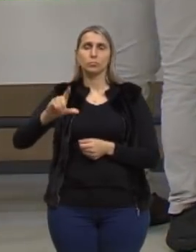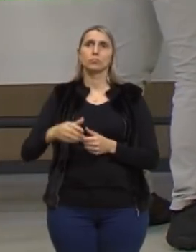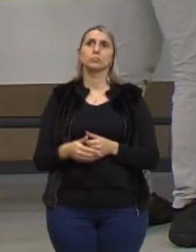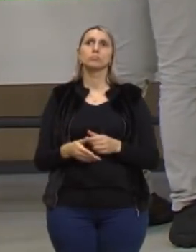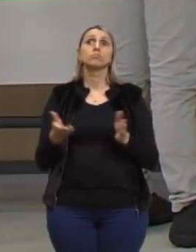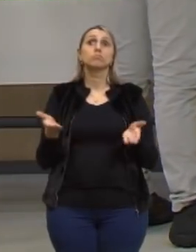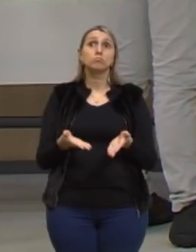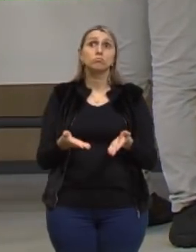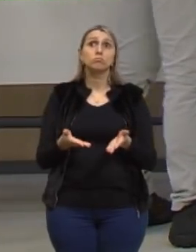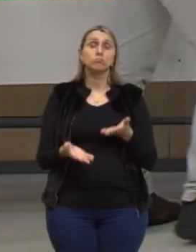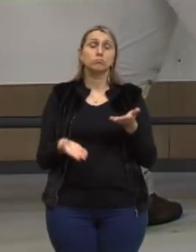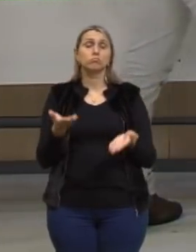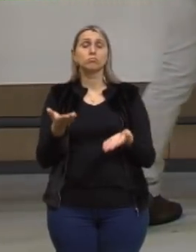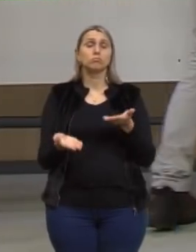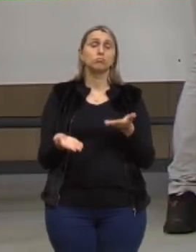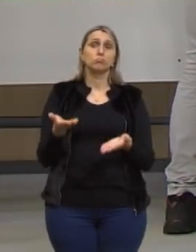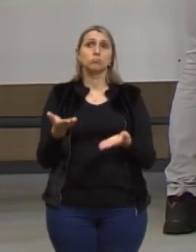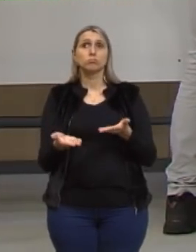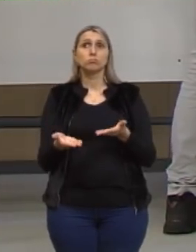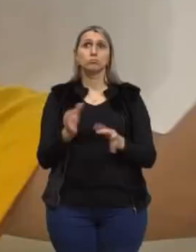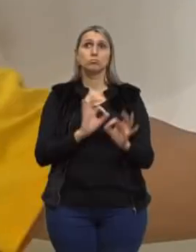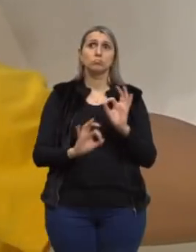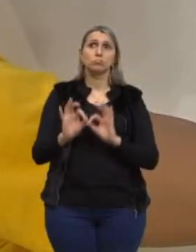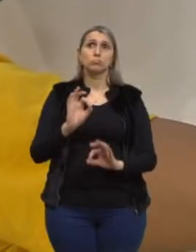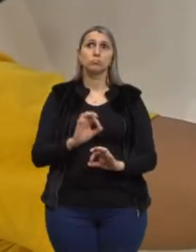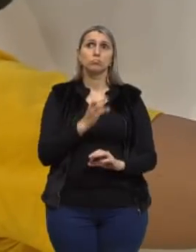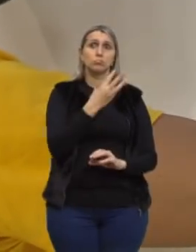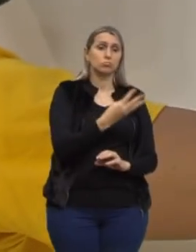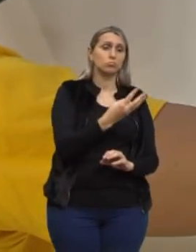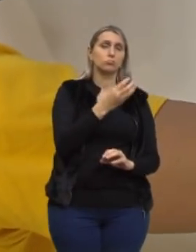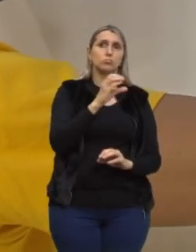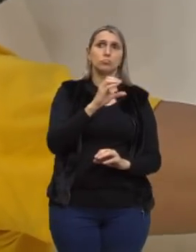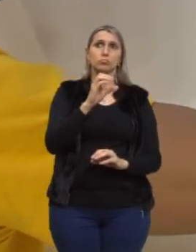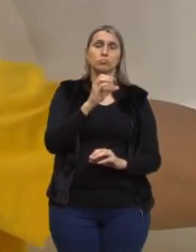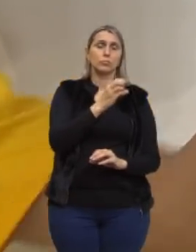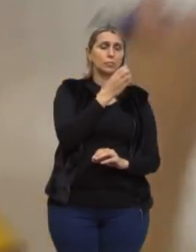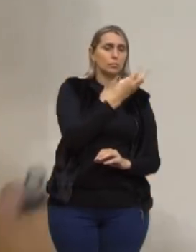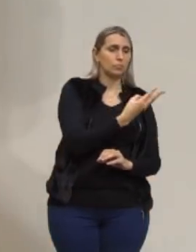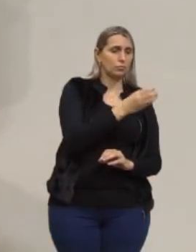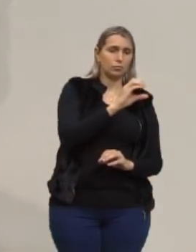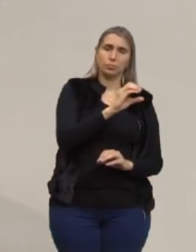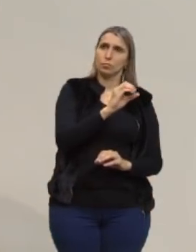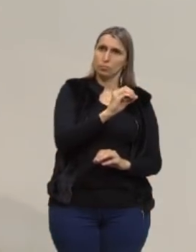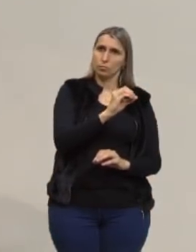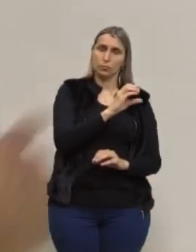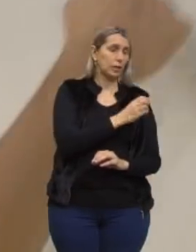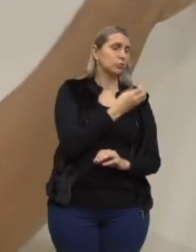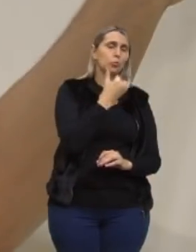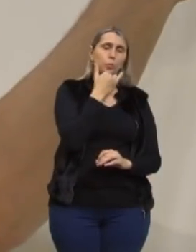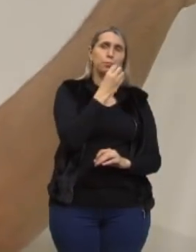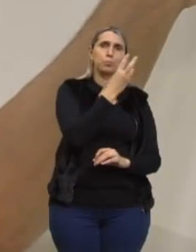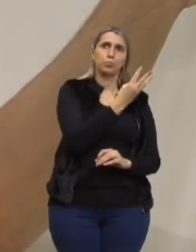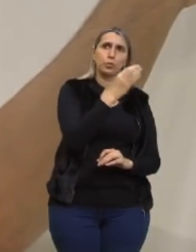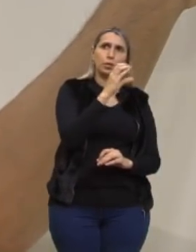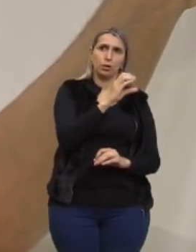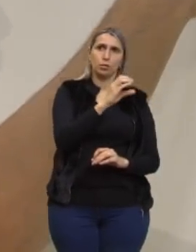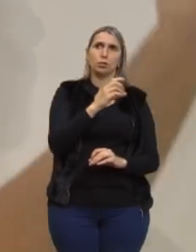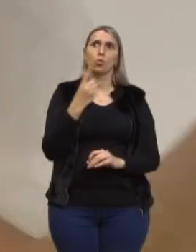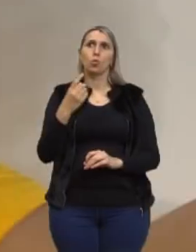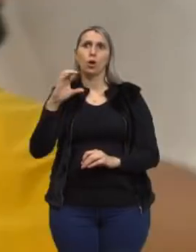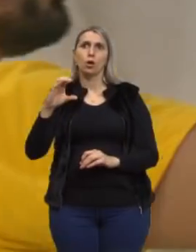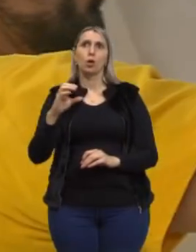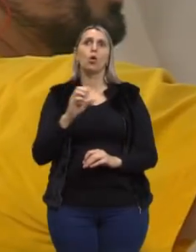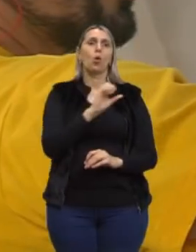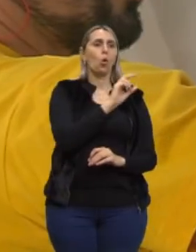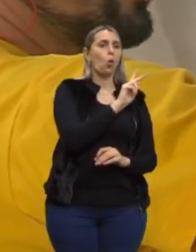agora basta o balancear três carbonos um carbono então bota no teresa aqui há 8